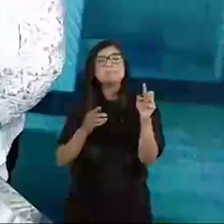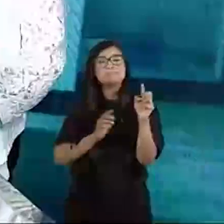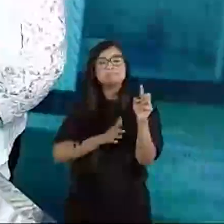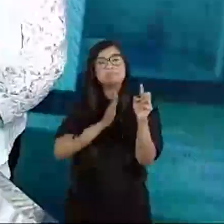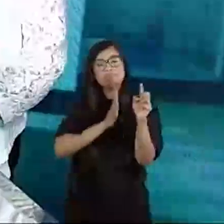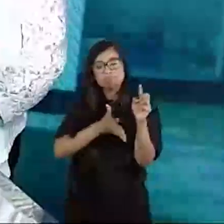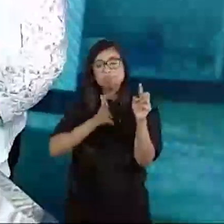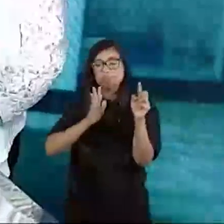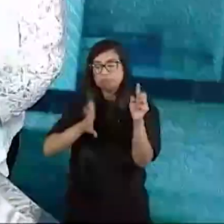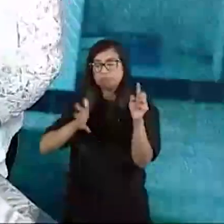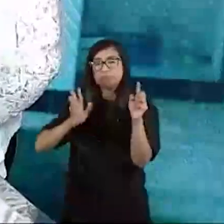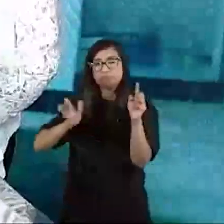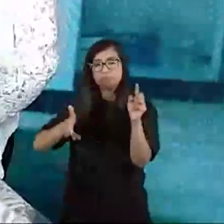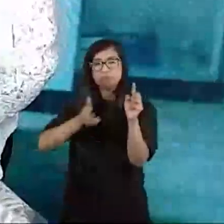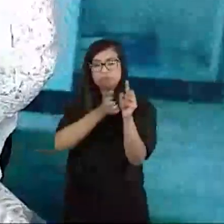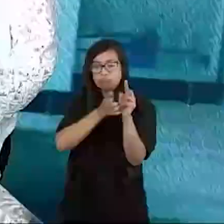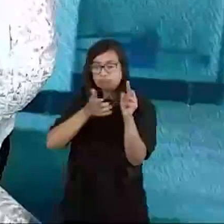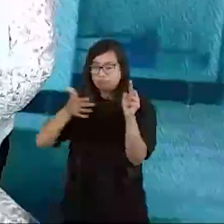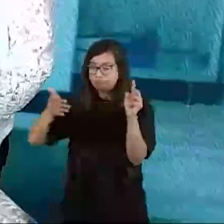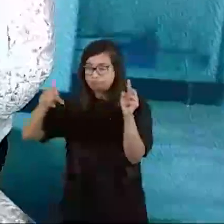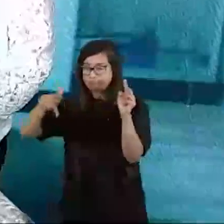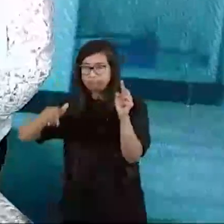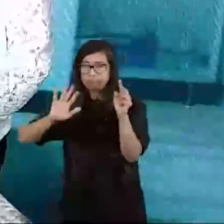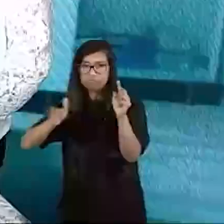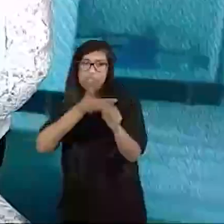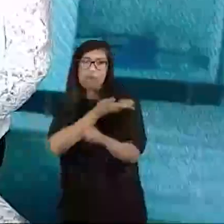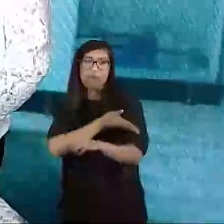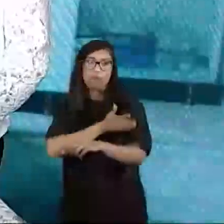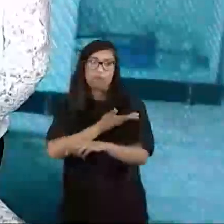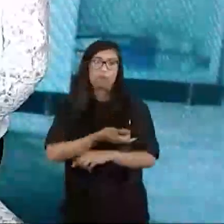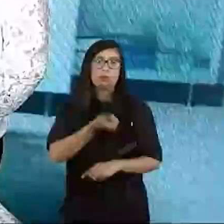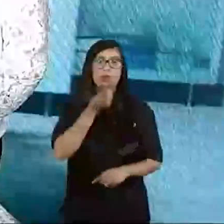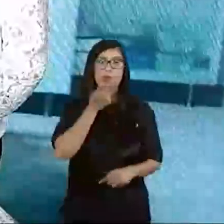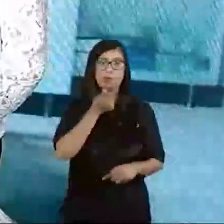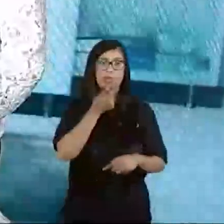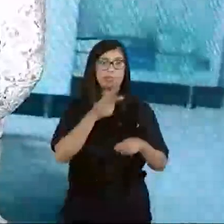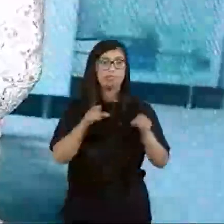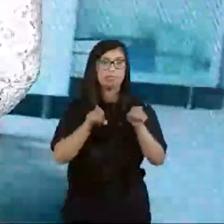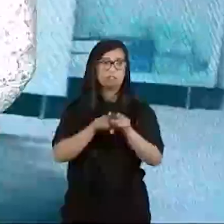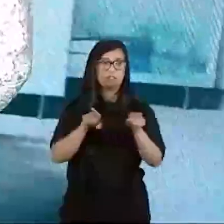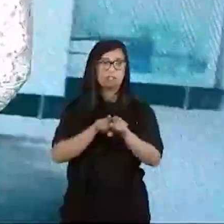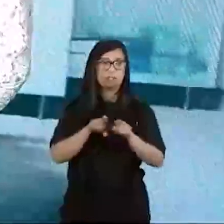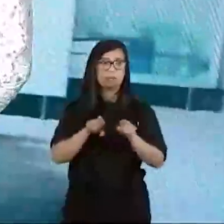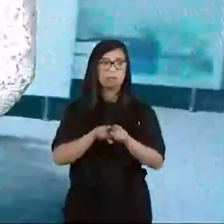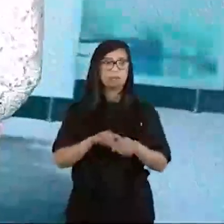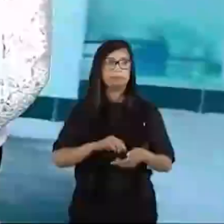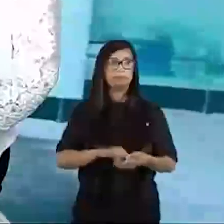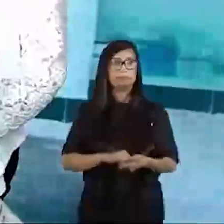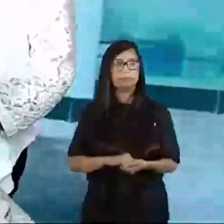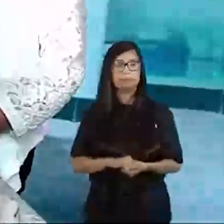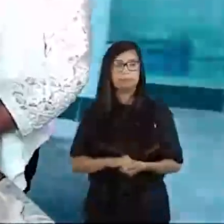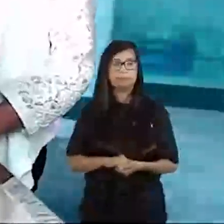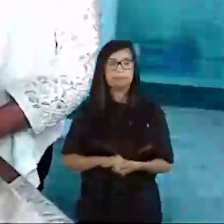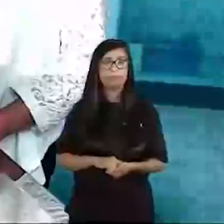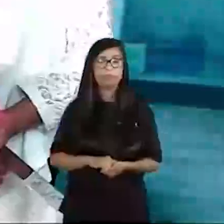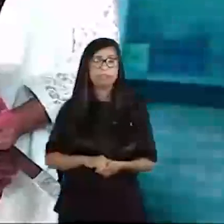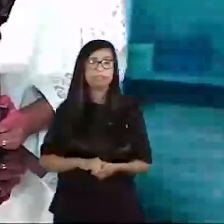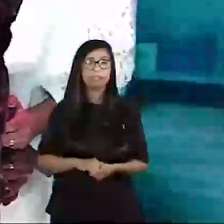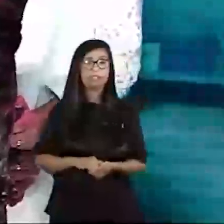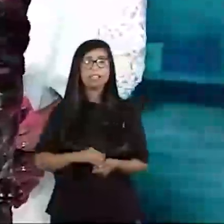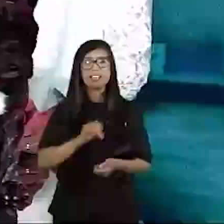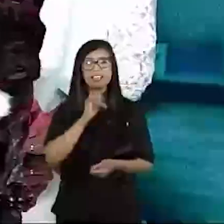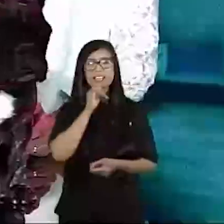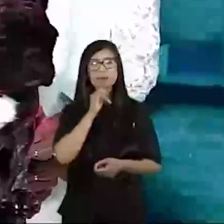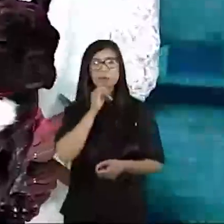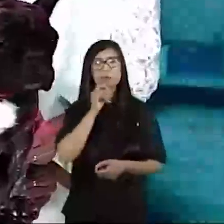possibilidade que a gente consegue eliminar, porque a gente não tem infestações parasitárias na Pipa que possa trazer risco a ela